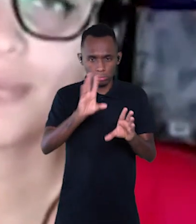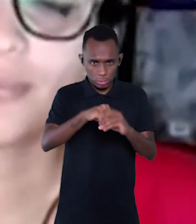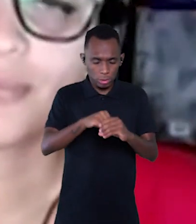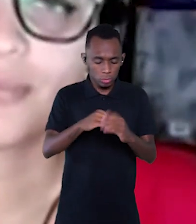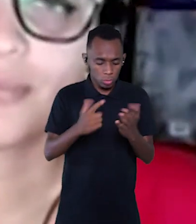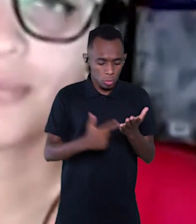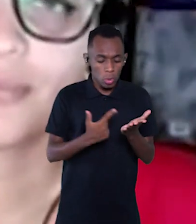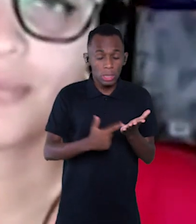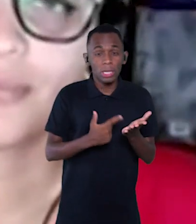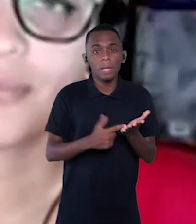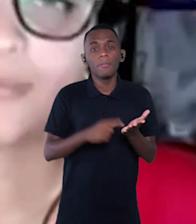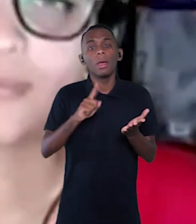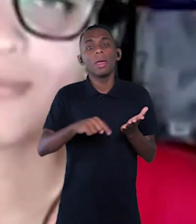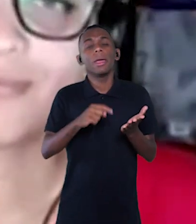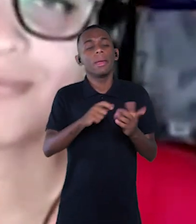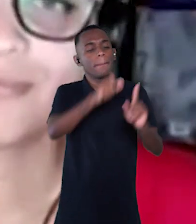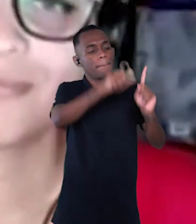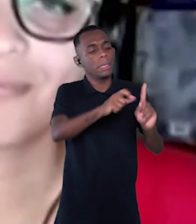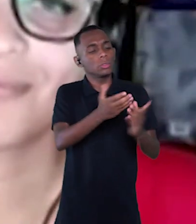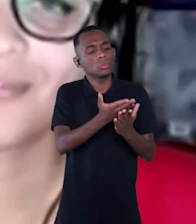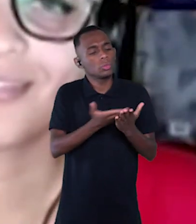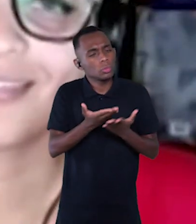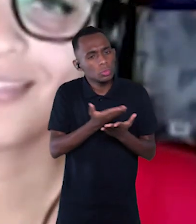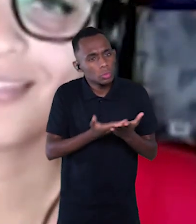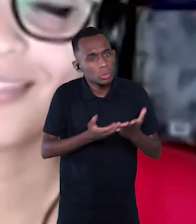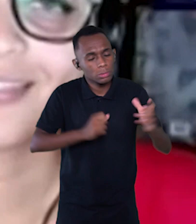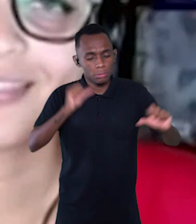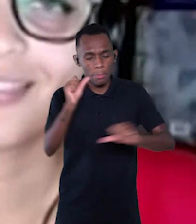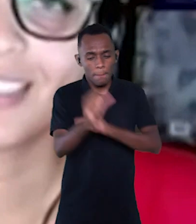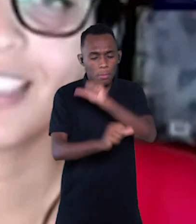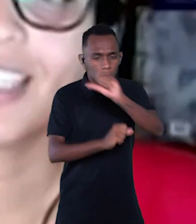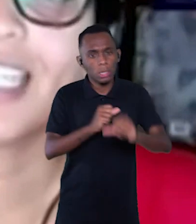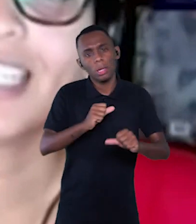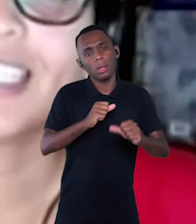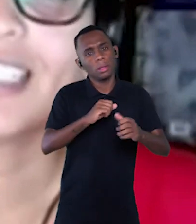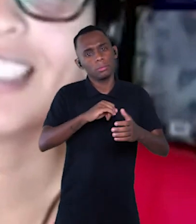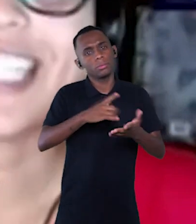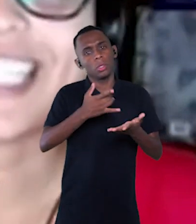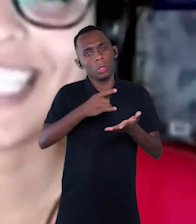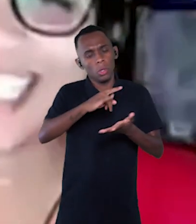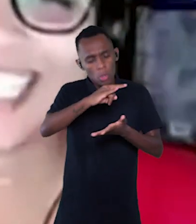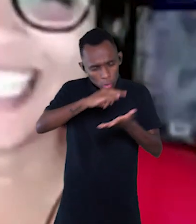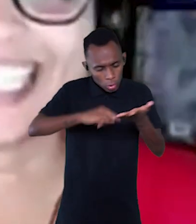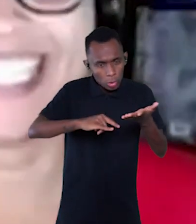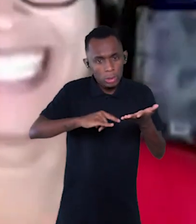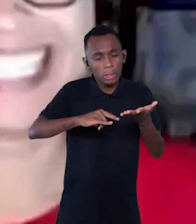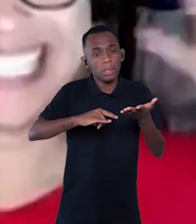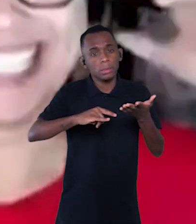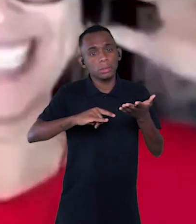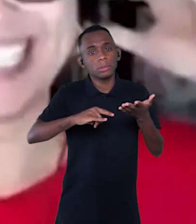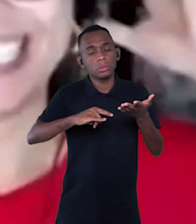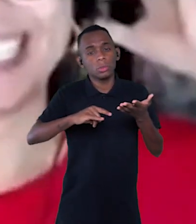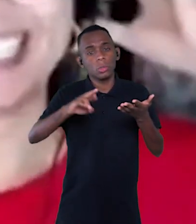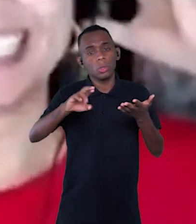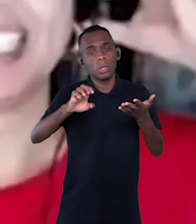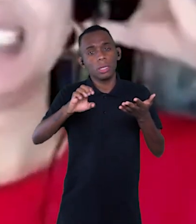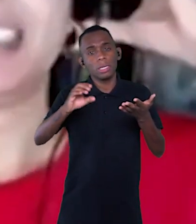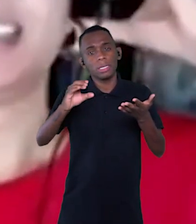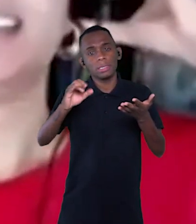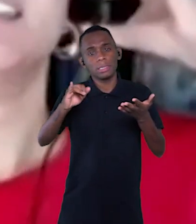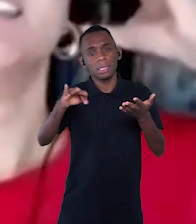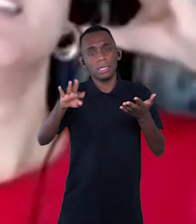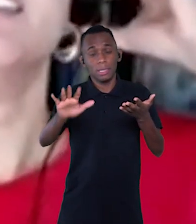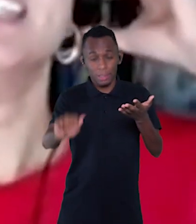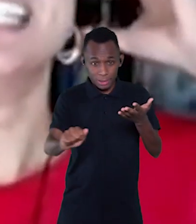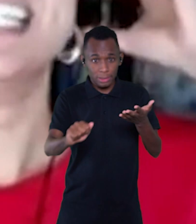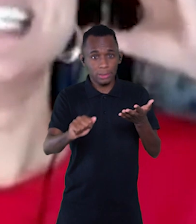livro é o paciente que vem trocar receita, né? Sim. E aí, quando você vai olhar